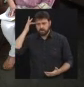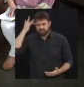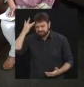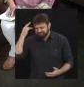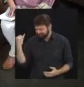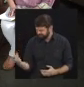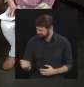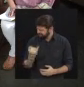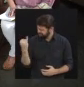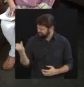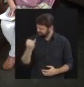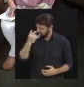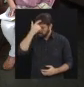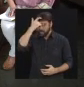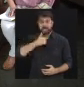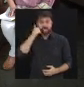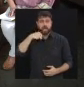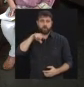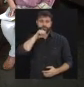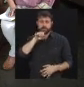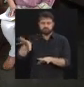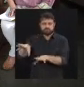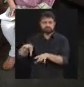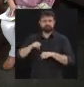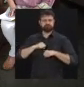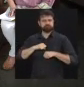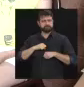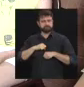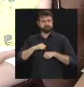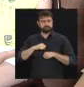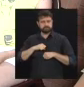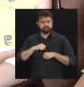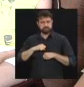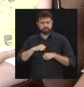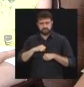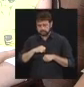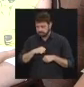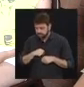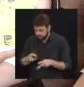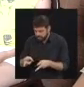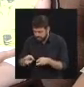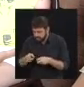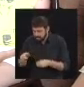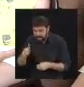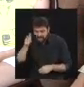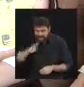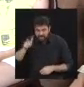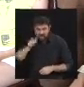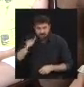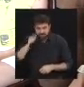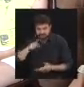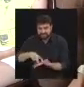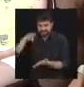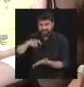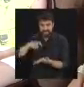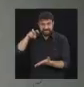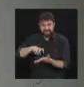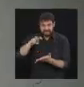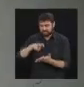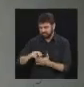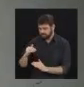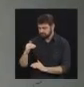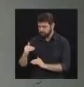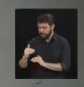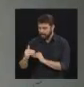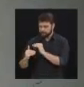assim valioso, assim, para mim como mãe, assim, festejar cada conquista da Amanda, né?